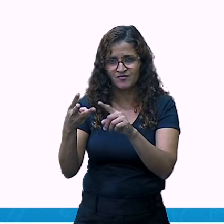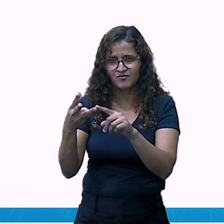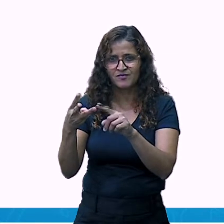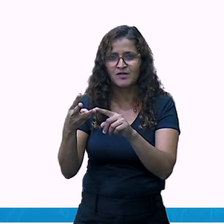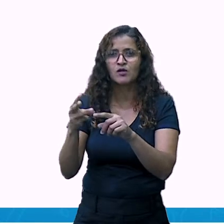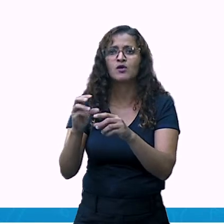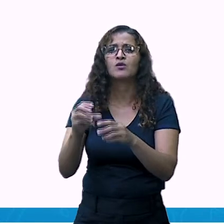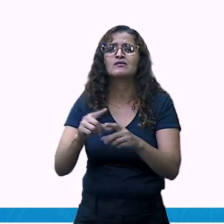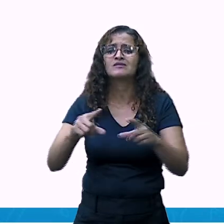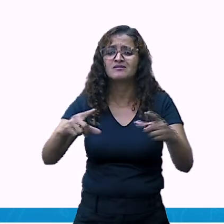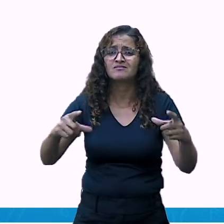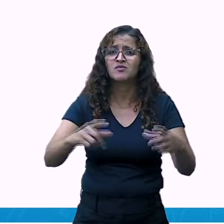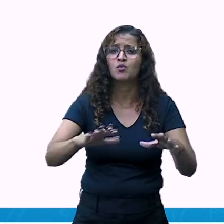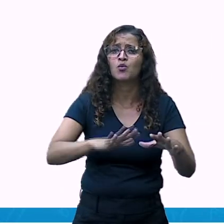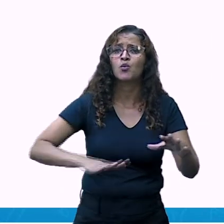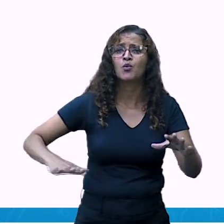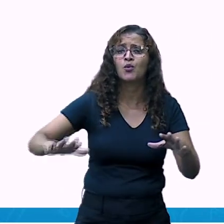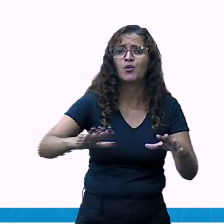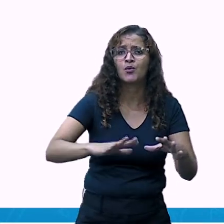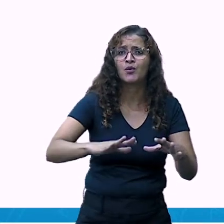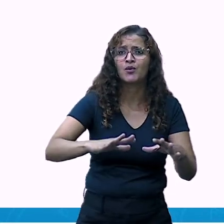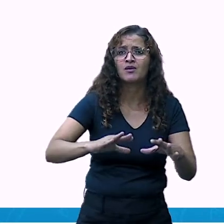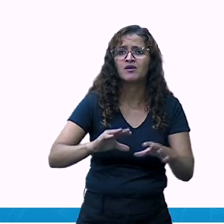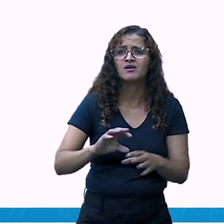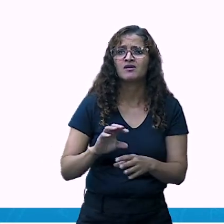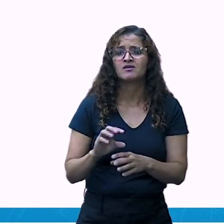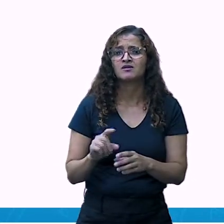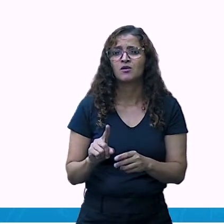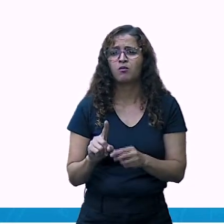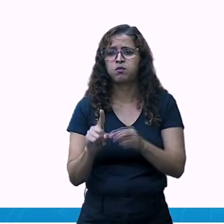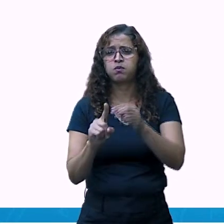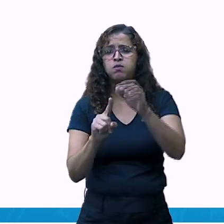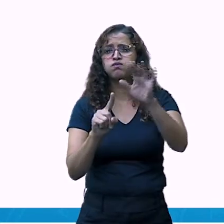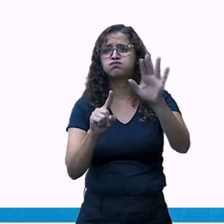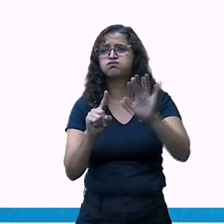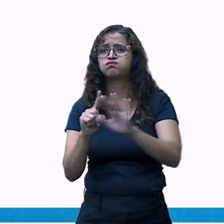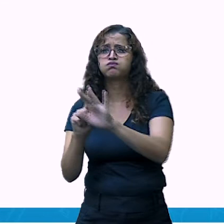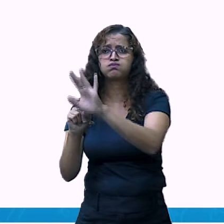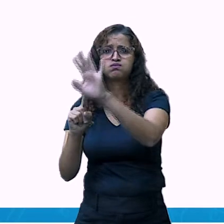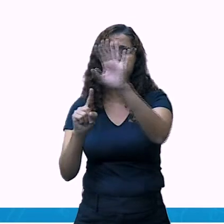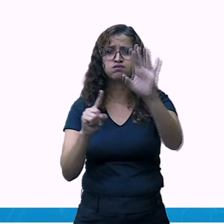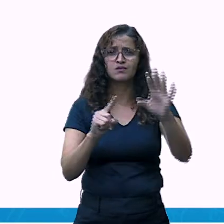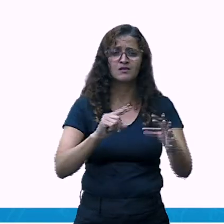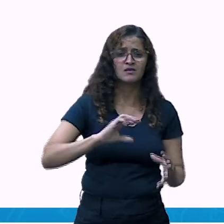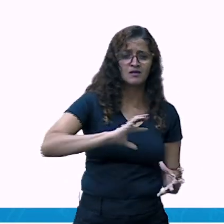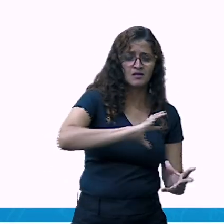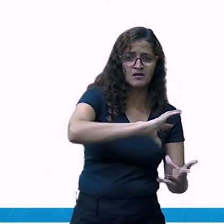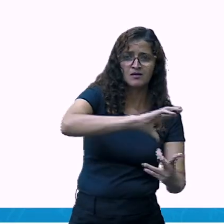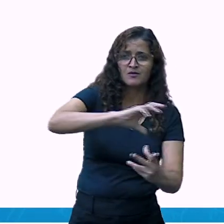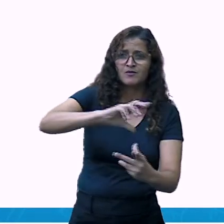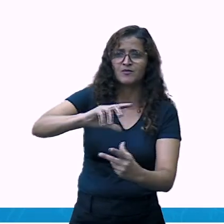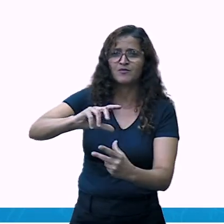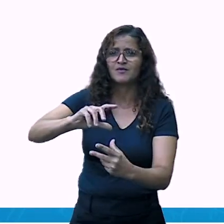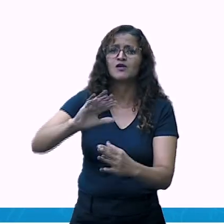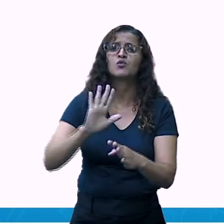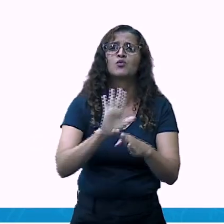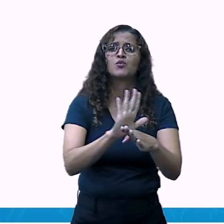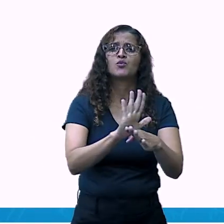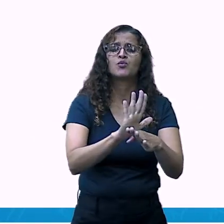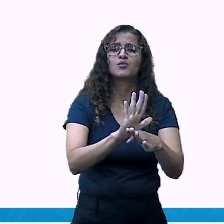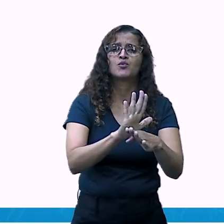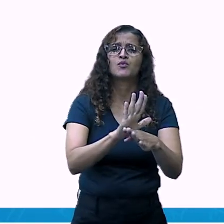de gases que poluem o ambiente. Então, os biocombustíveis. O que são